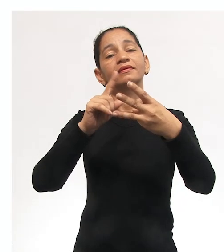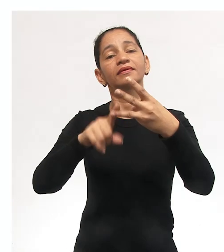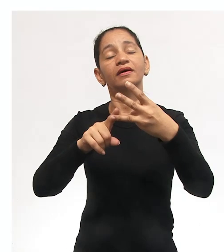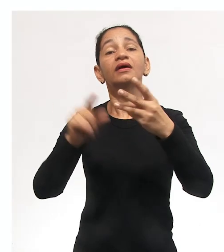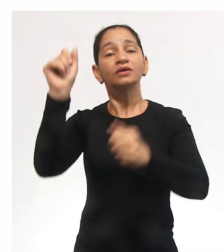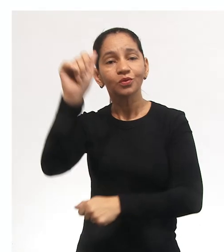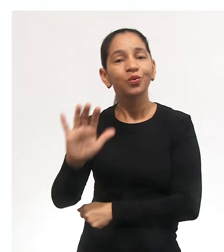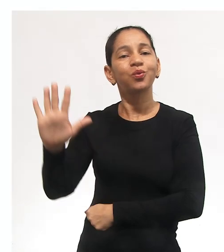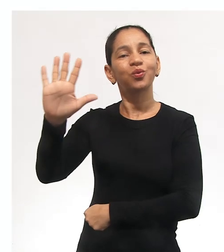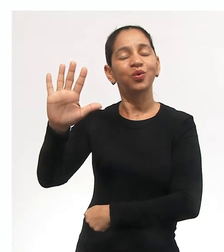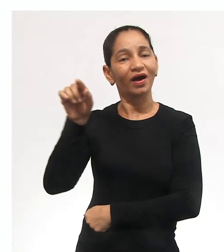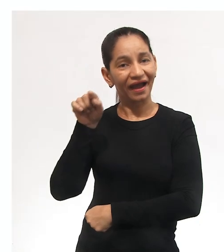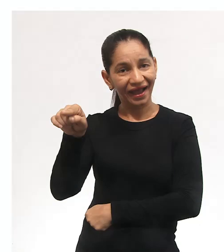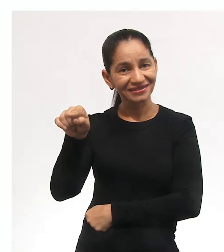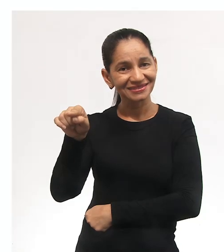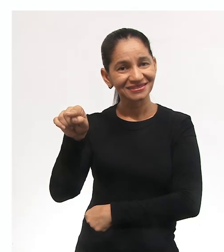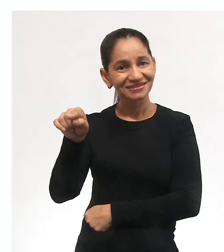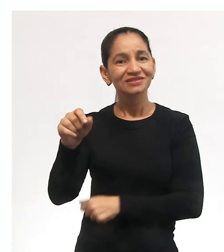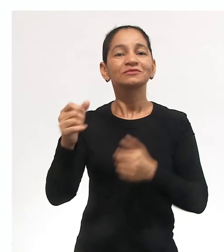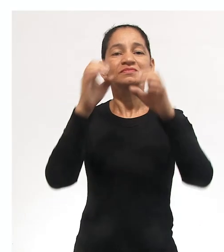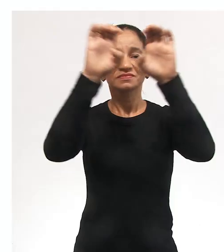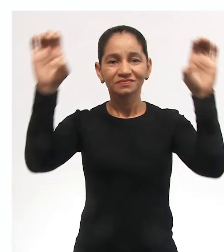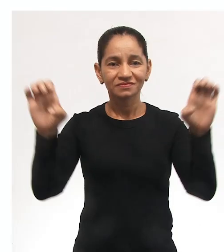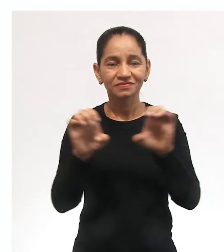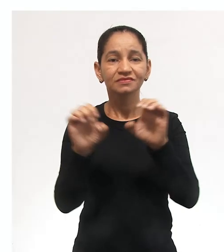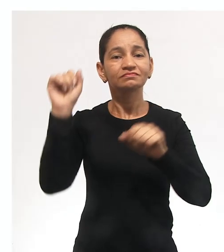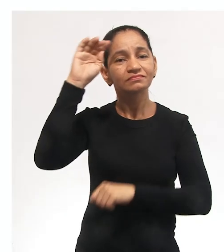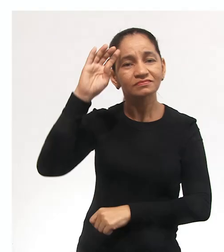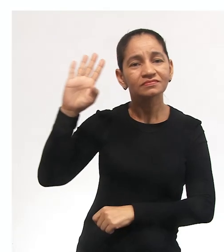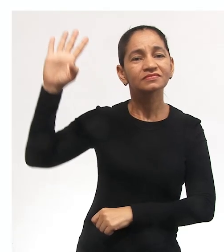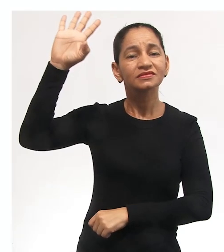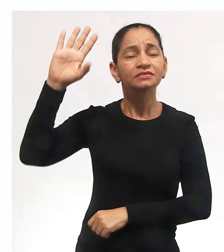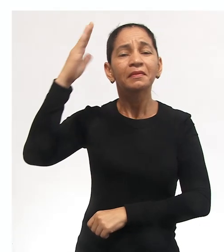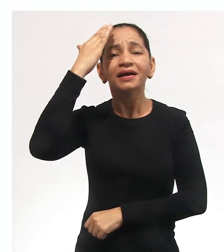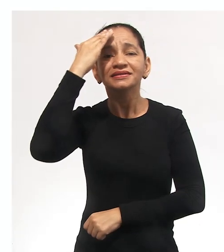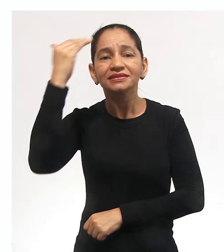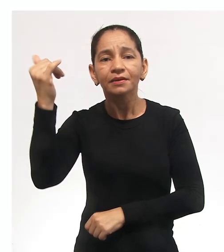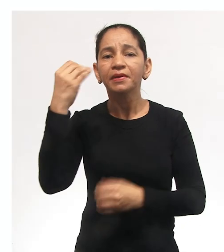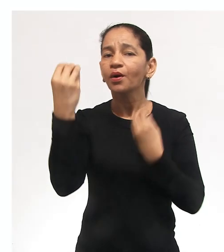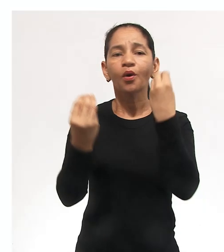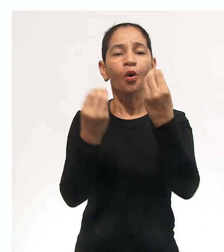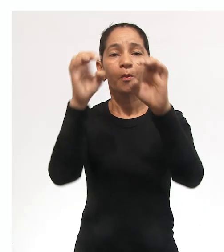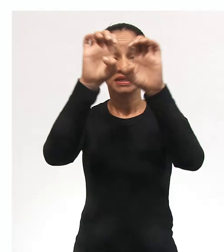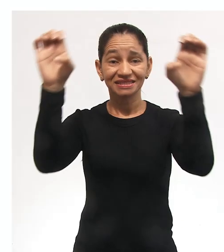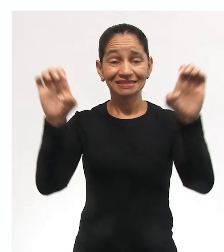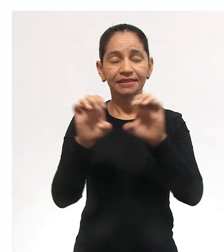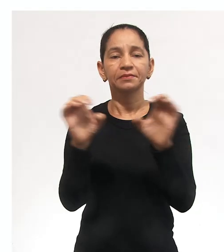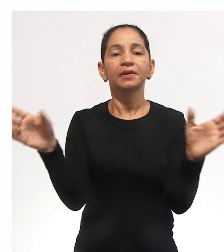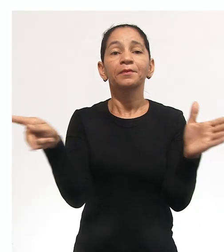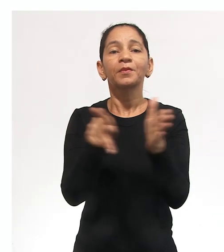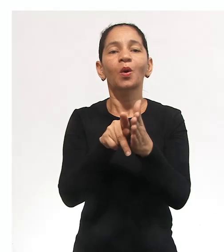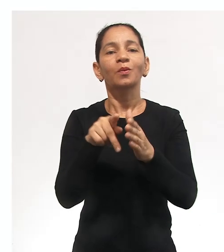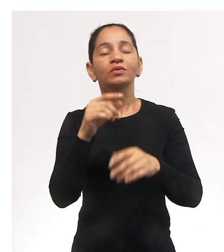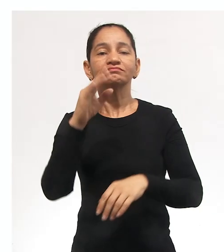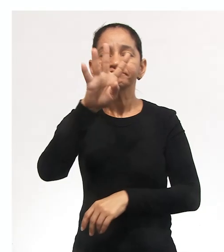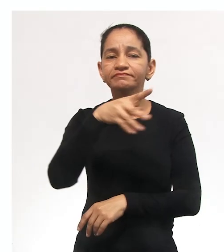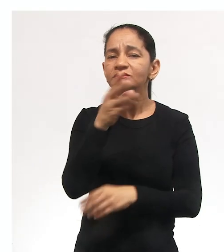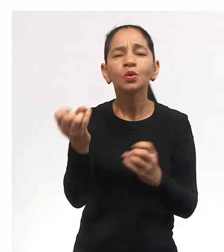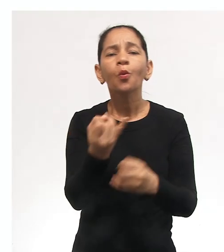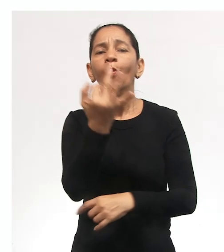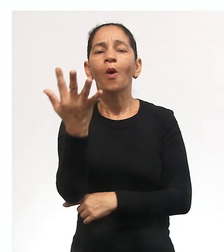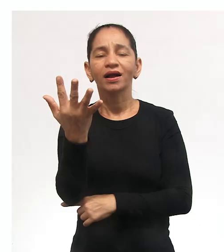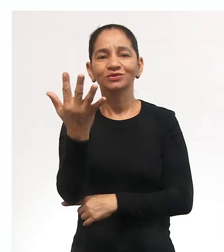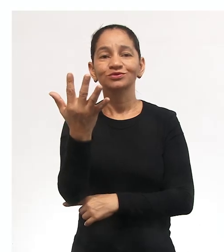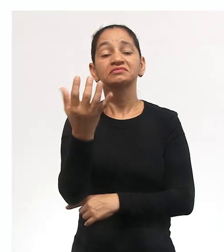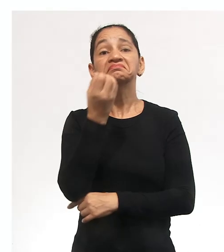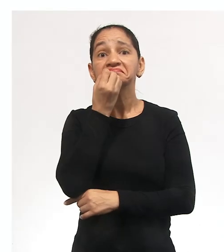sentenciação e o global. Então, eu trouxe esse mapa mental só para a gente ter uma ideia desse esquema dos métodos